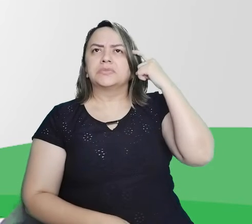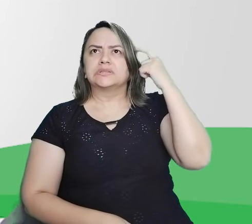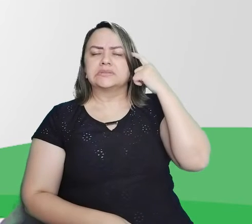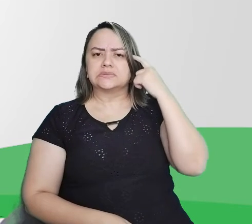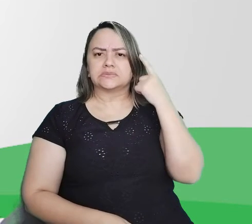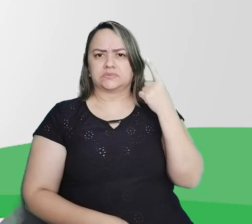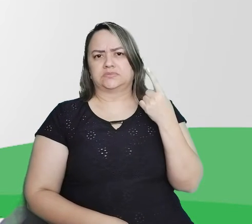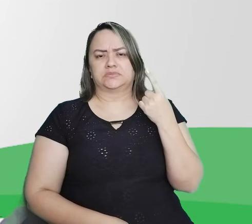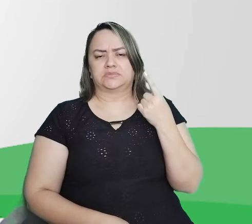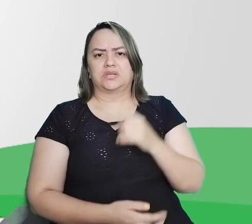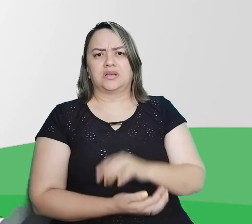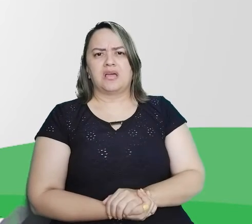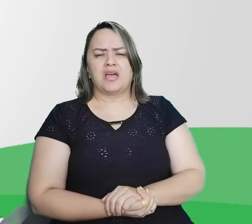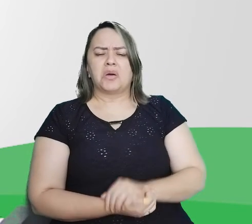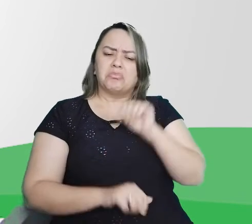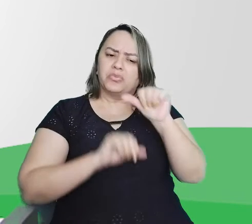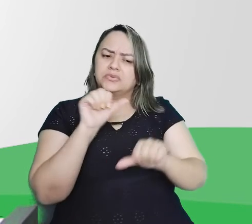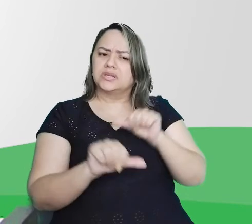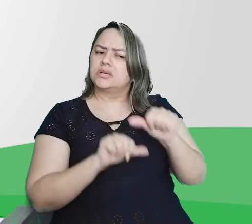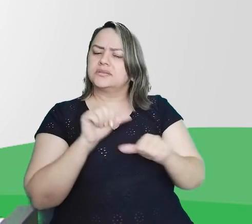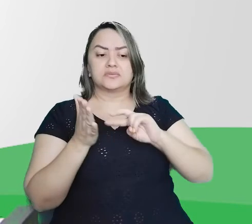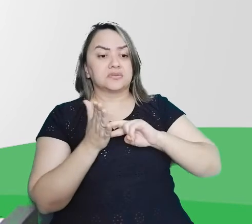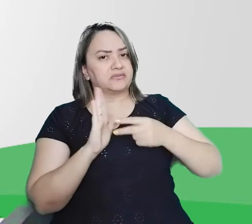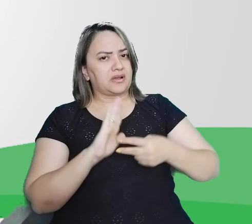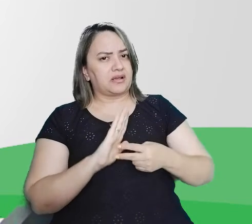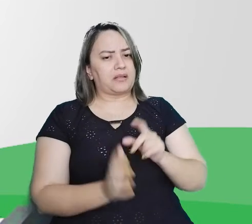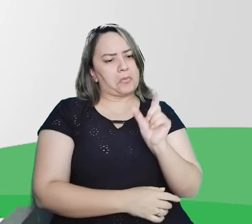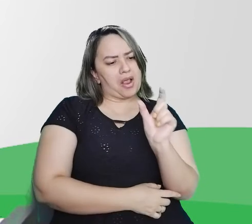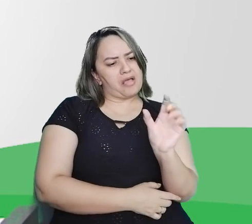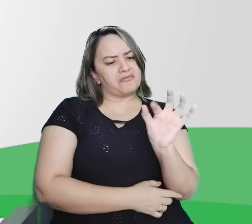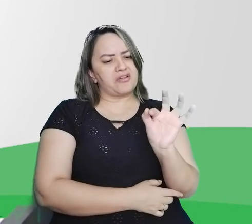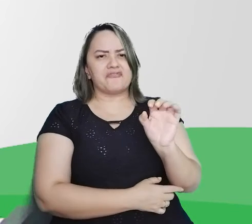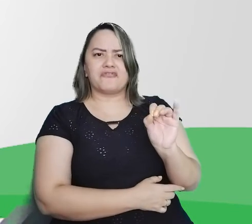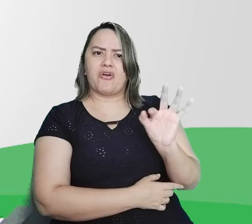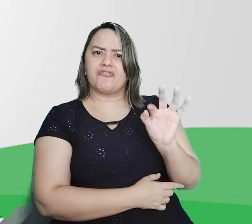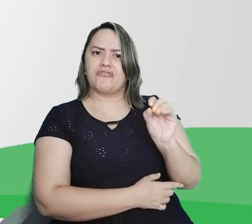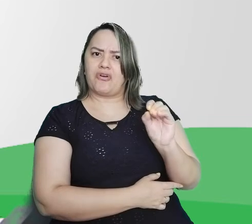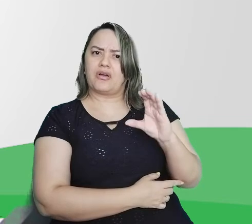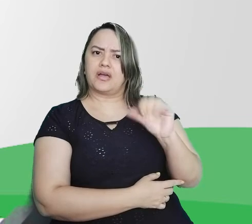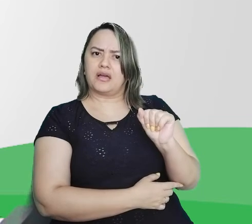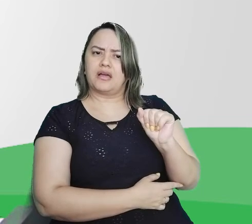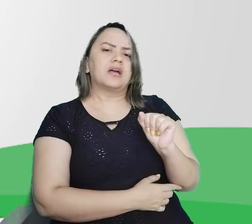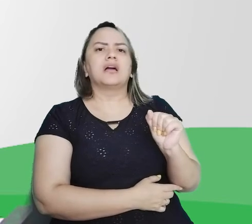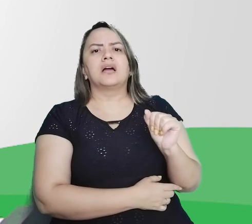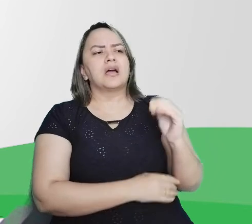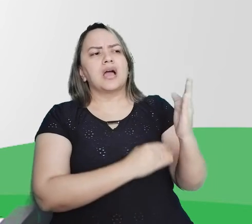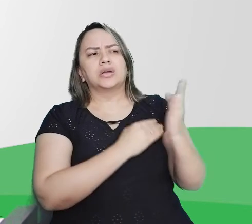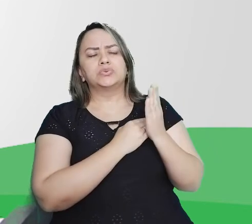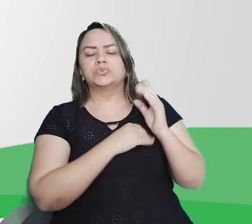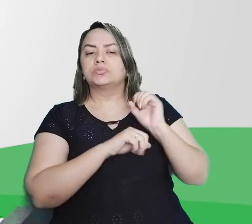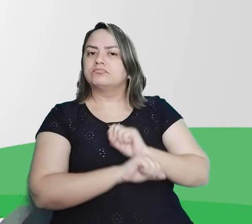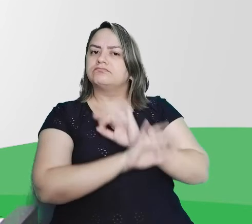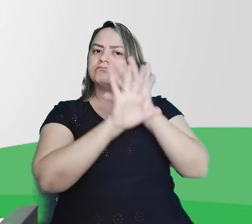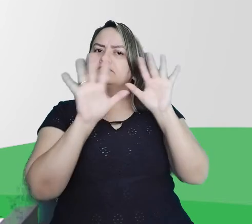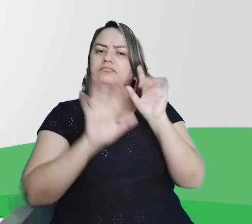se perguntando. Essa mudança no significado da palavra fofoca ajuda a gente a compreender a própria